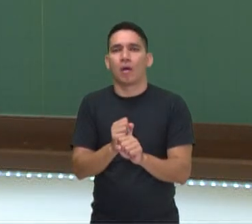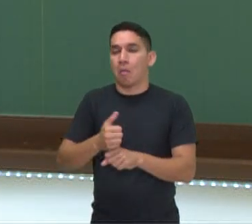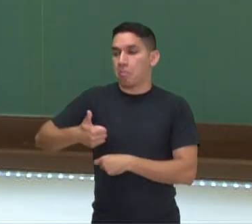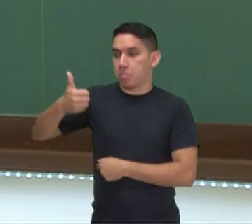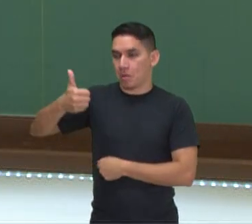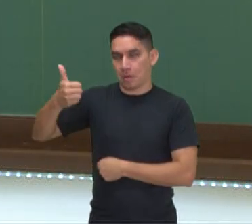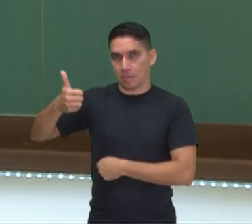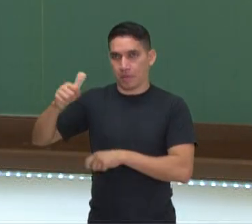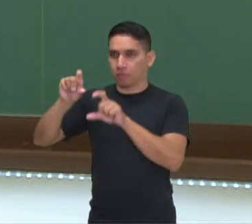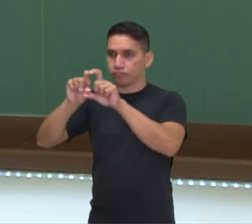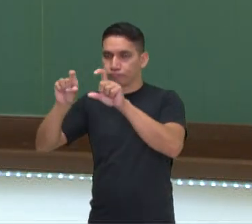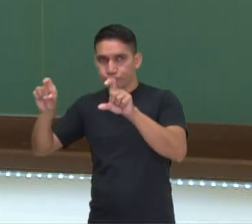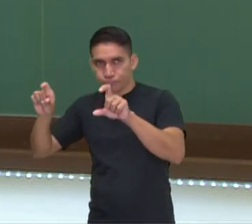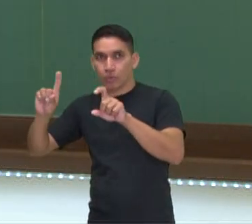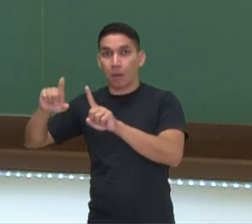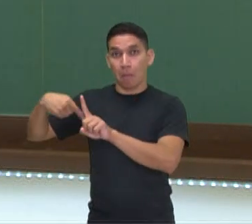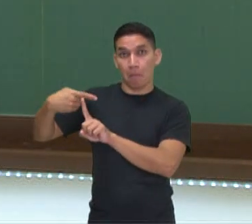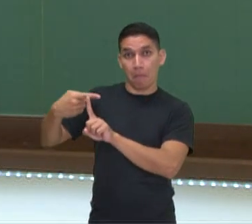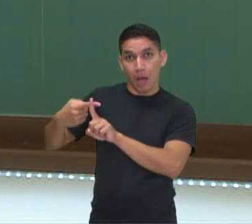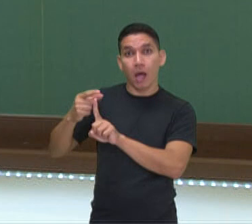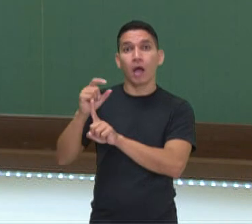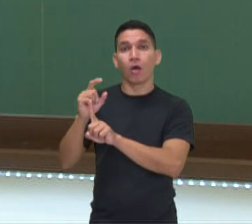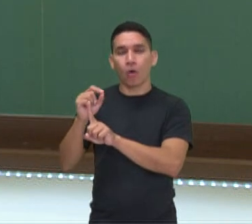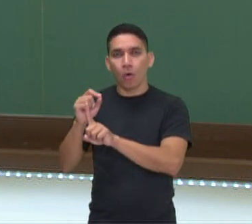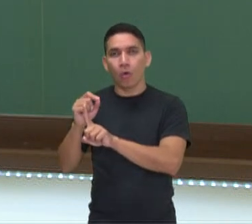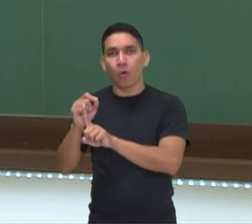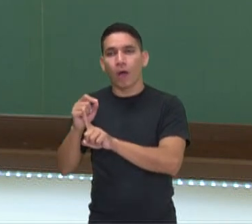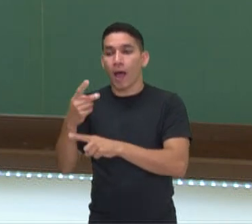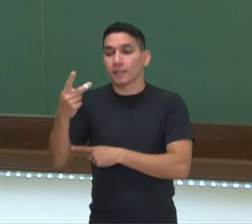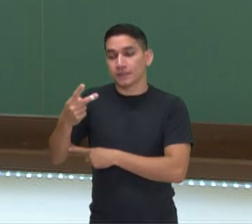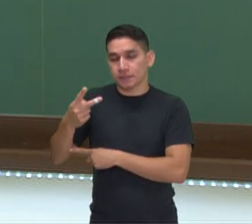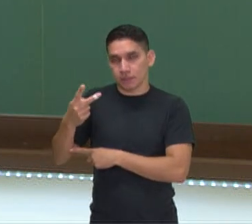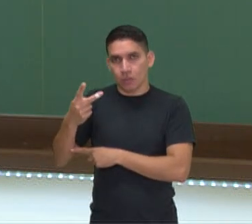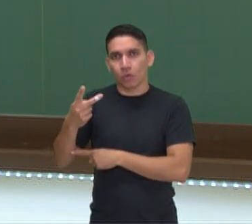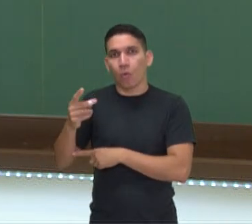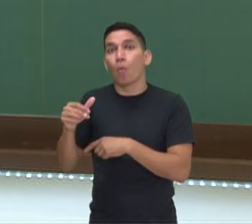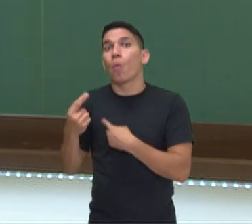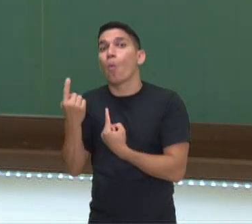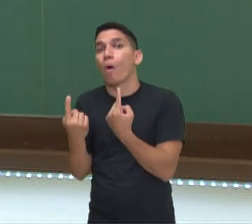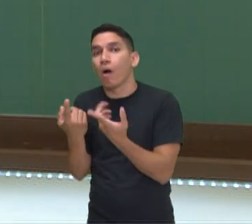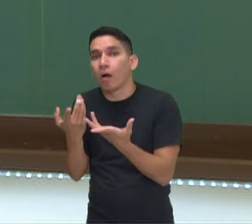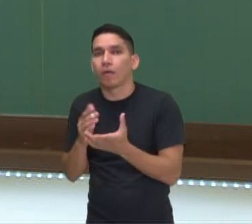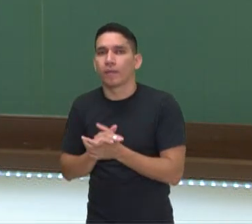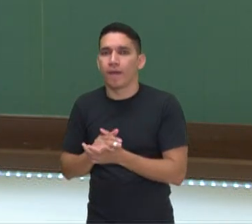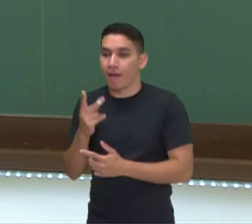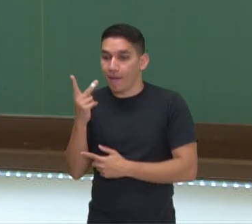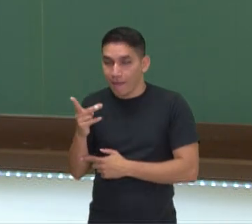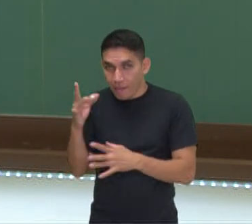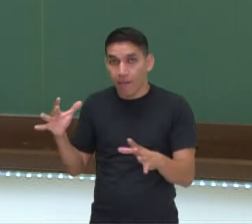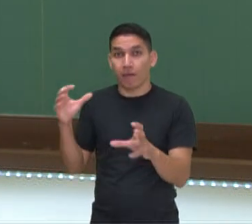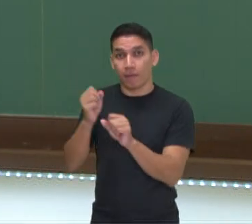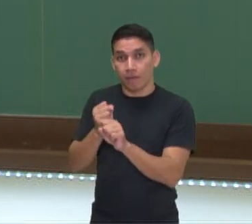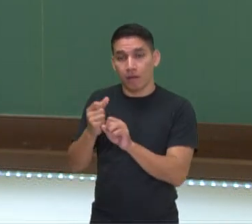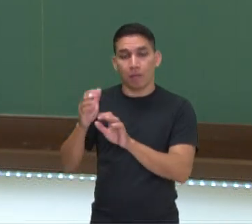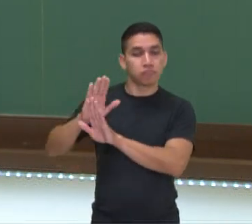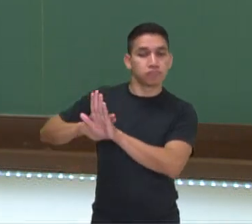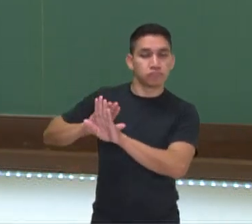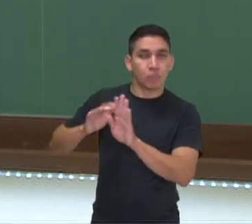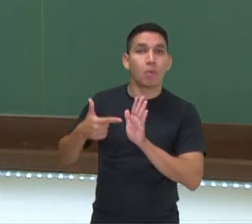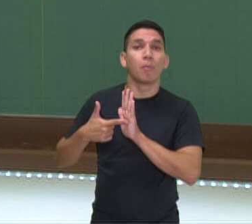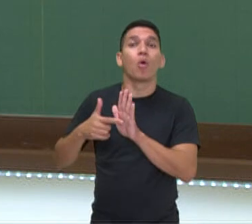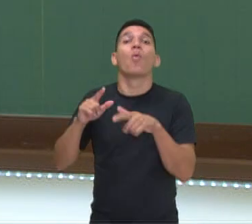primeira expressão mais o ponto da segunda expressão. Essa soma vai indicar